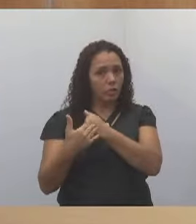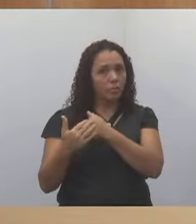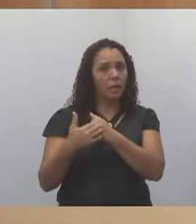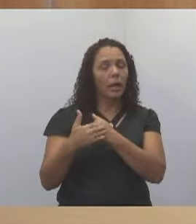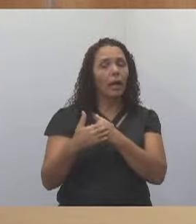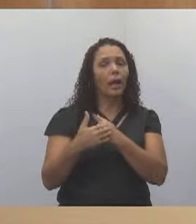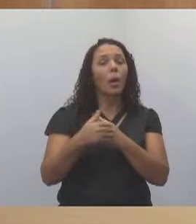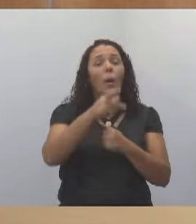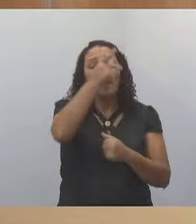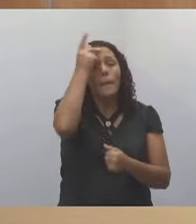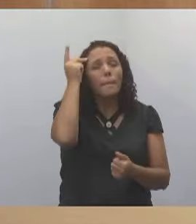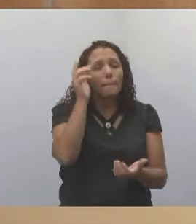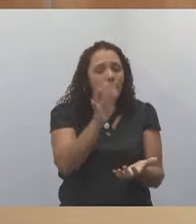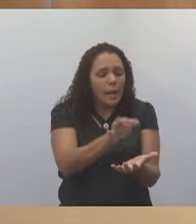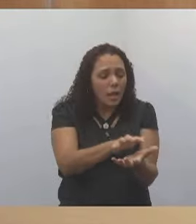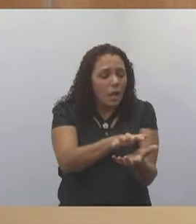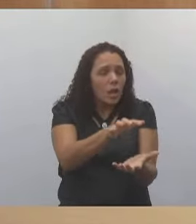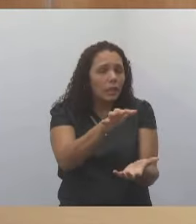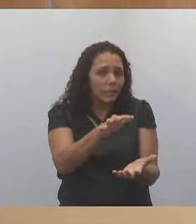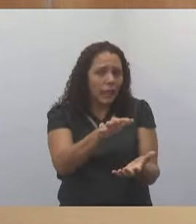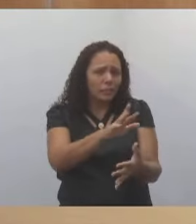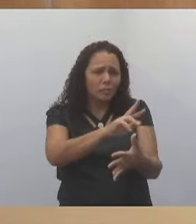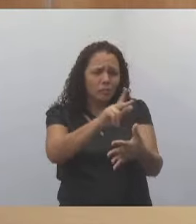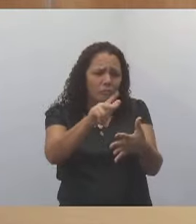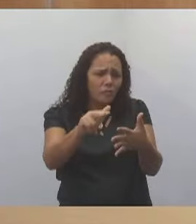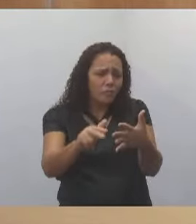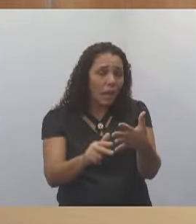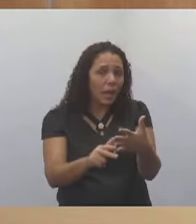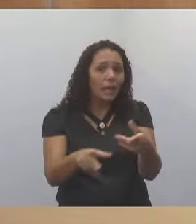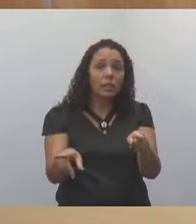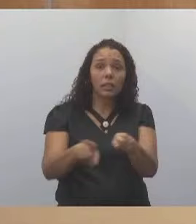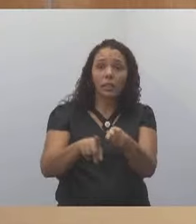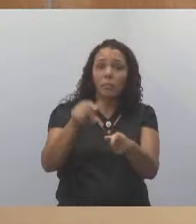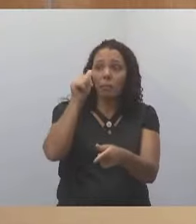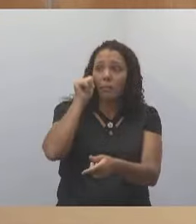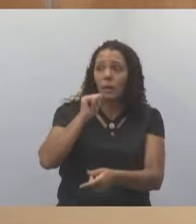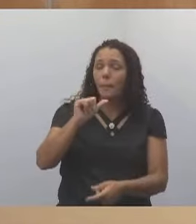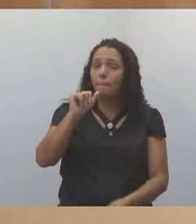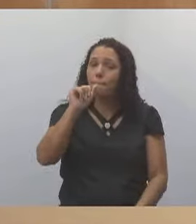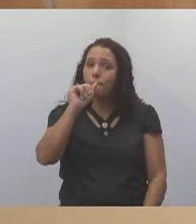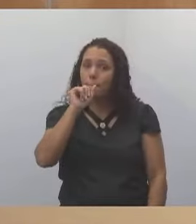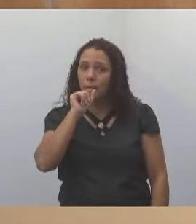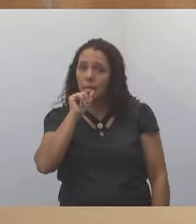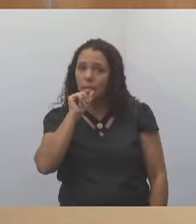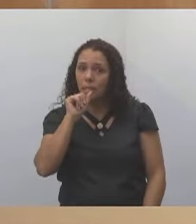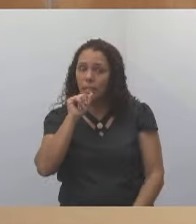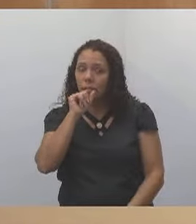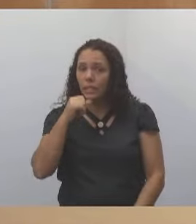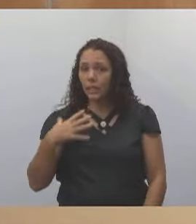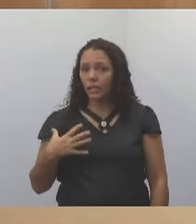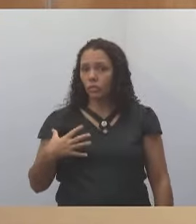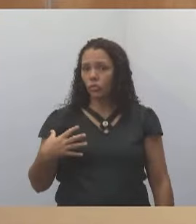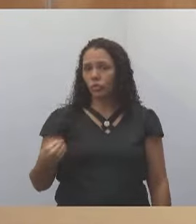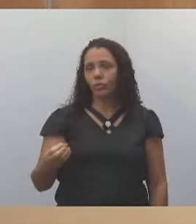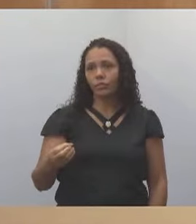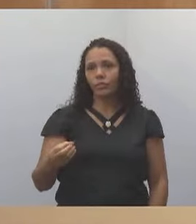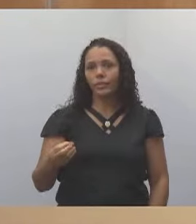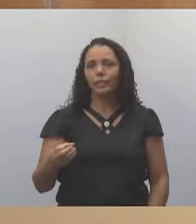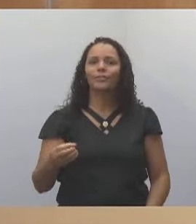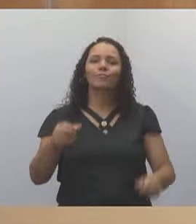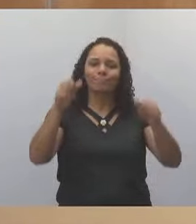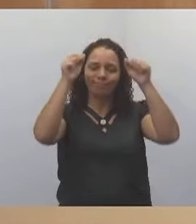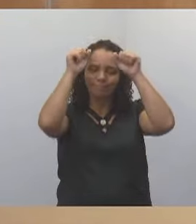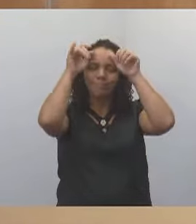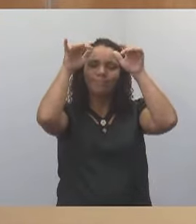muitos idosos, por muitas mães de crianças com transtorno do